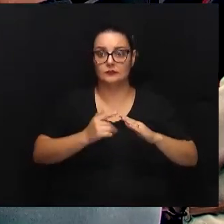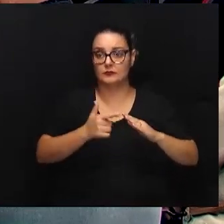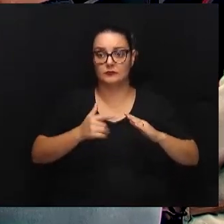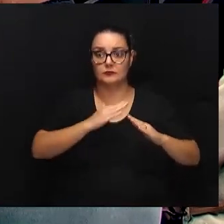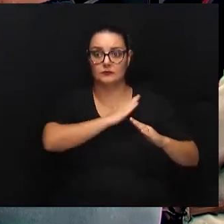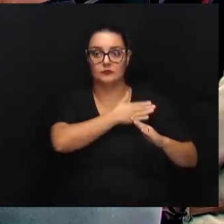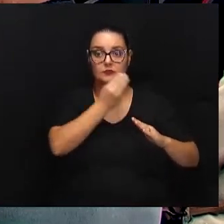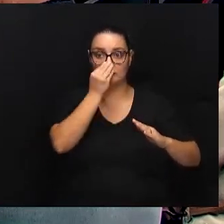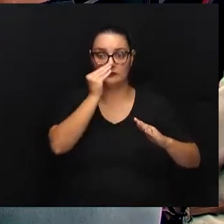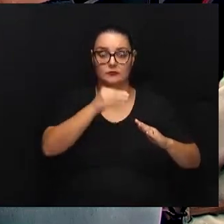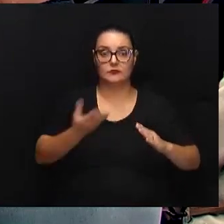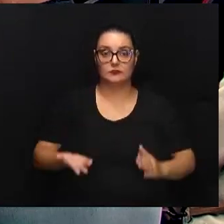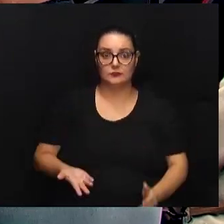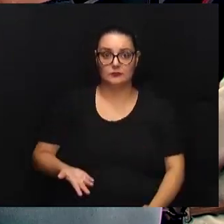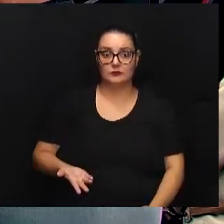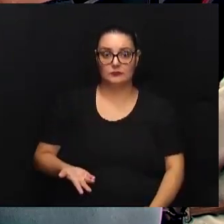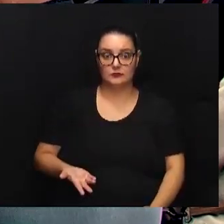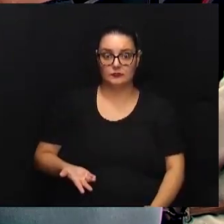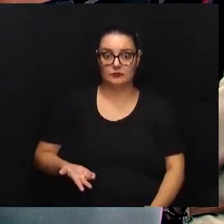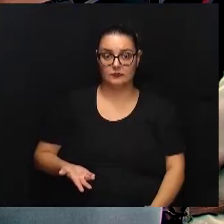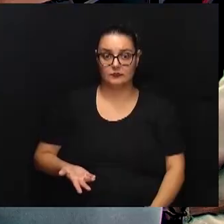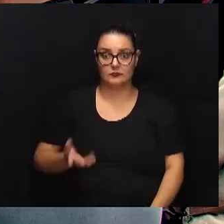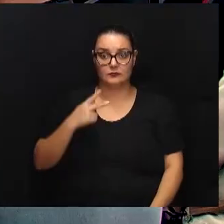senta com a Casa Sem Preconceito?